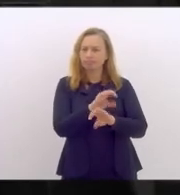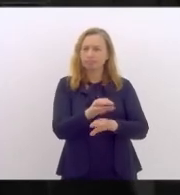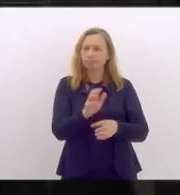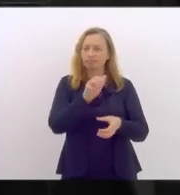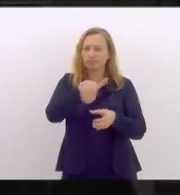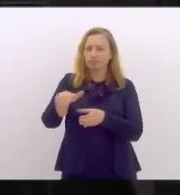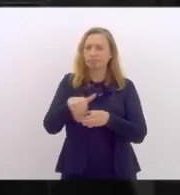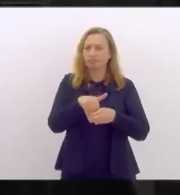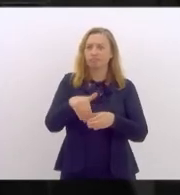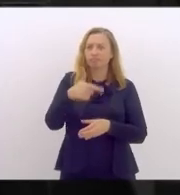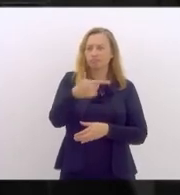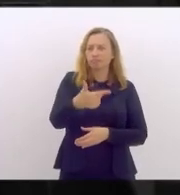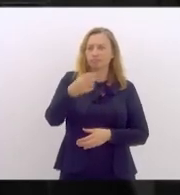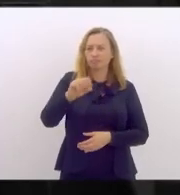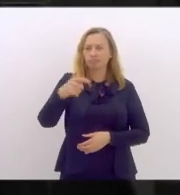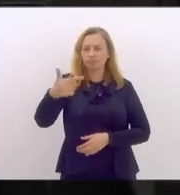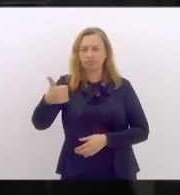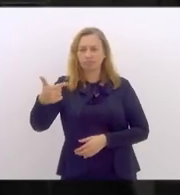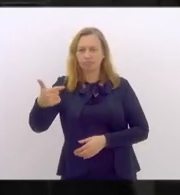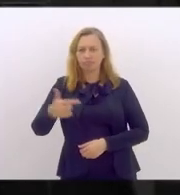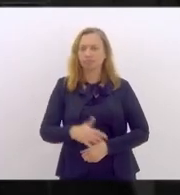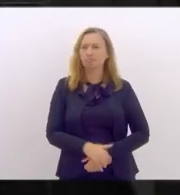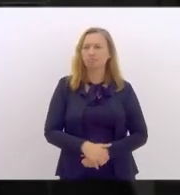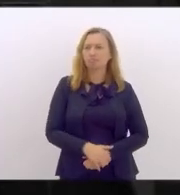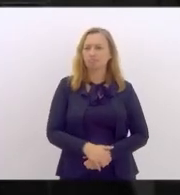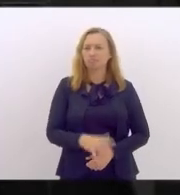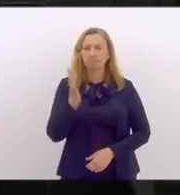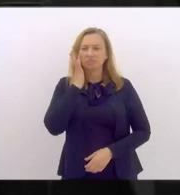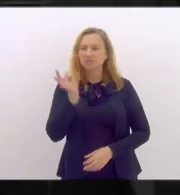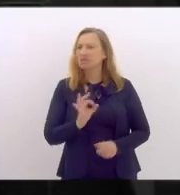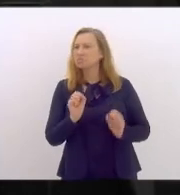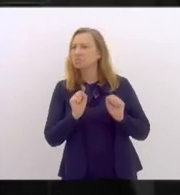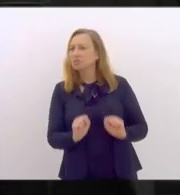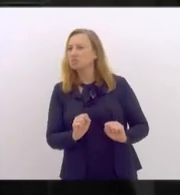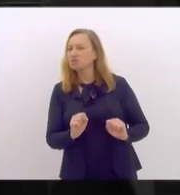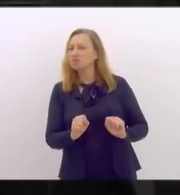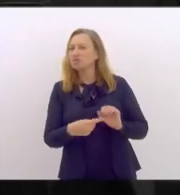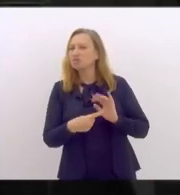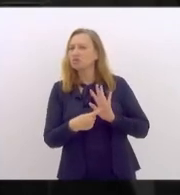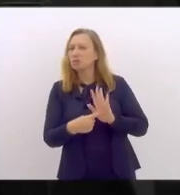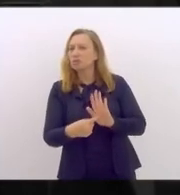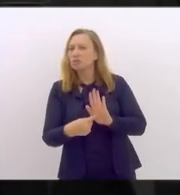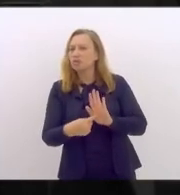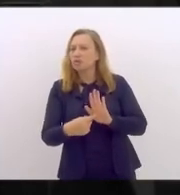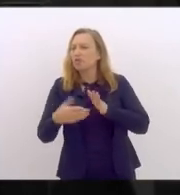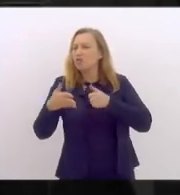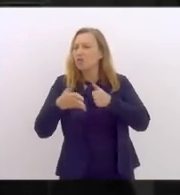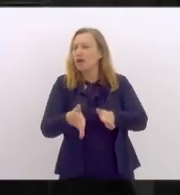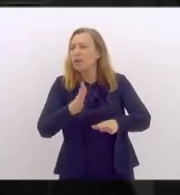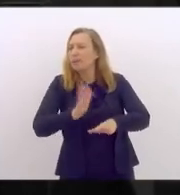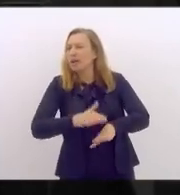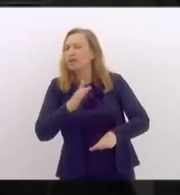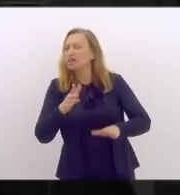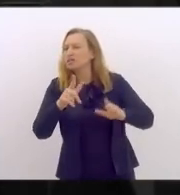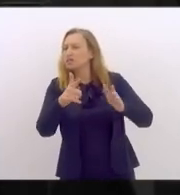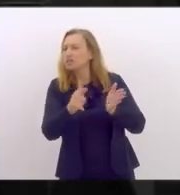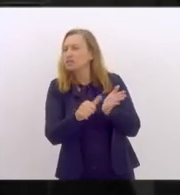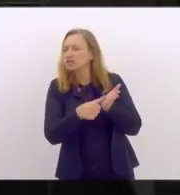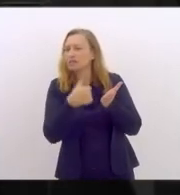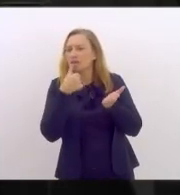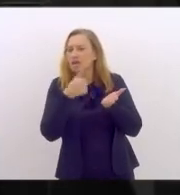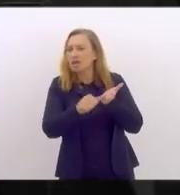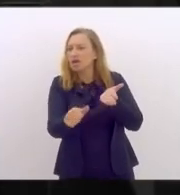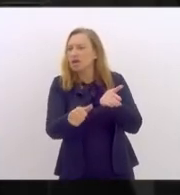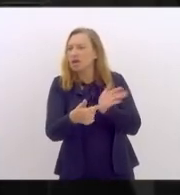eleições 2022 não sei se era possível a gestão ajustar mais o foco para colocar não